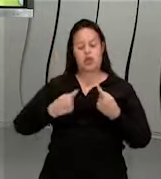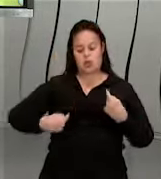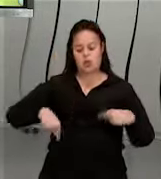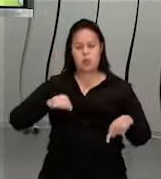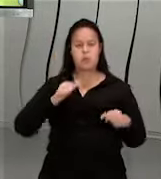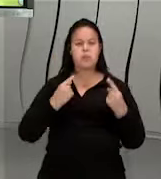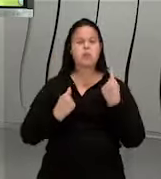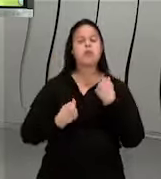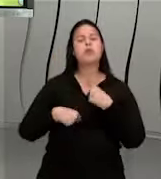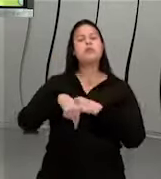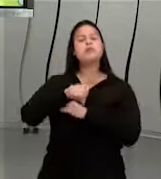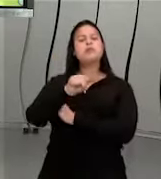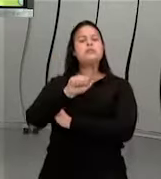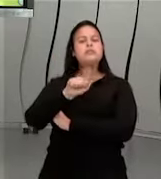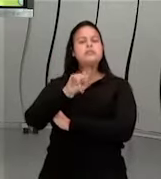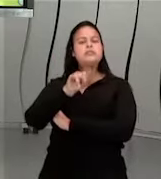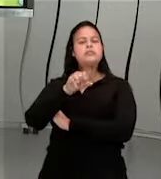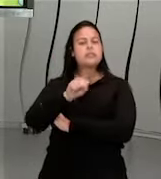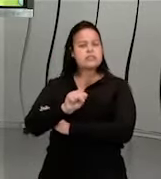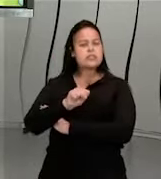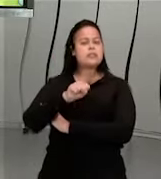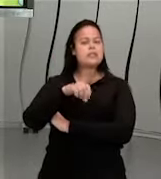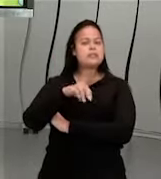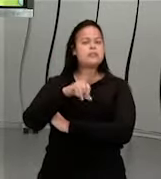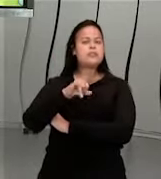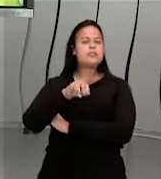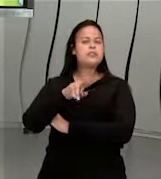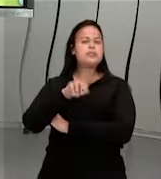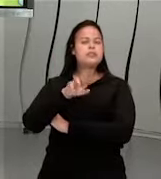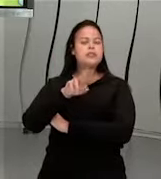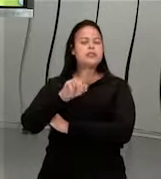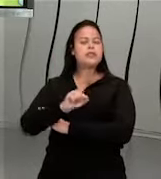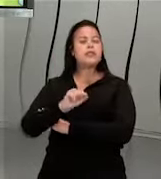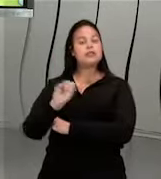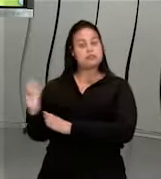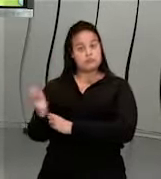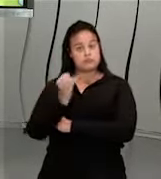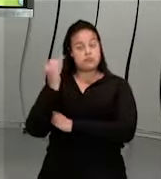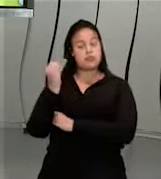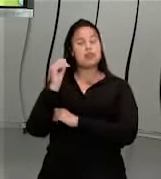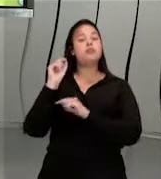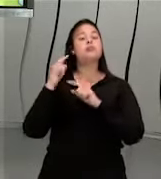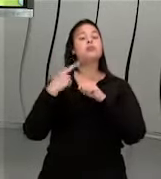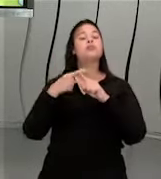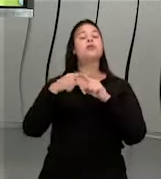parte líquida do sangue é o plasma.